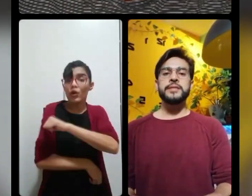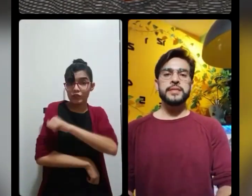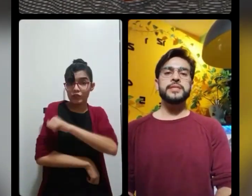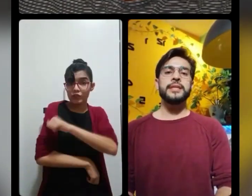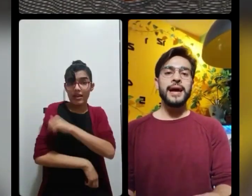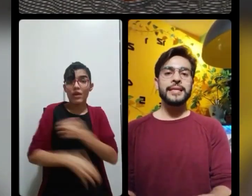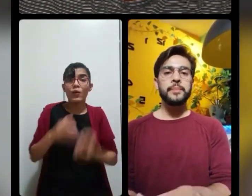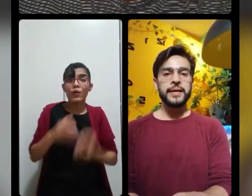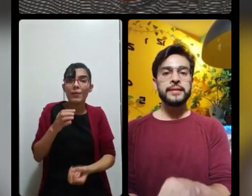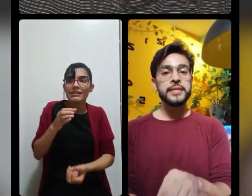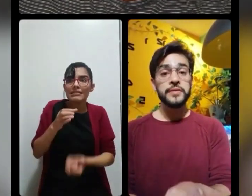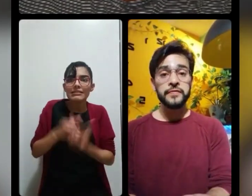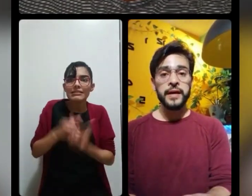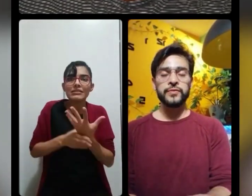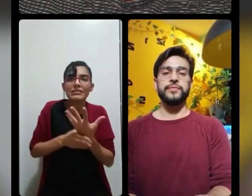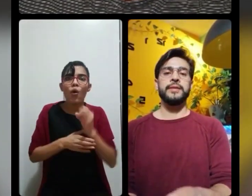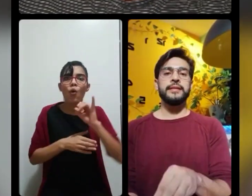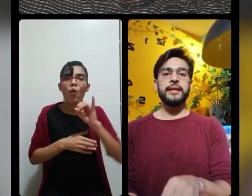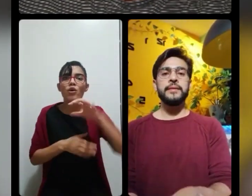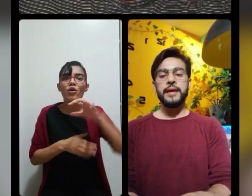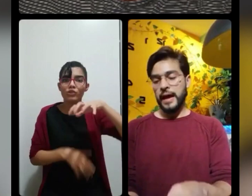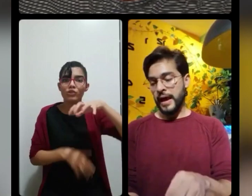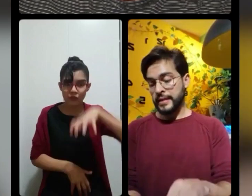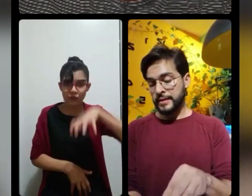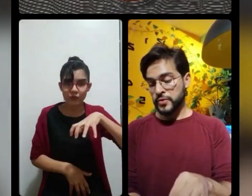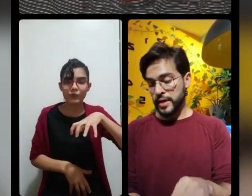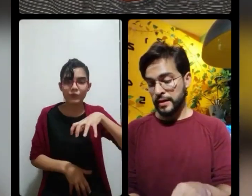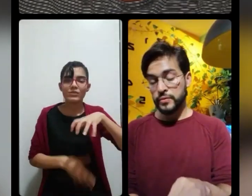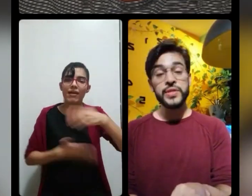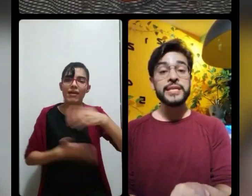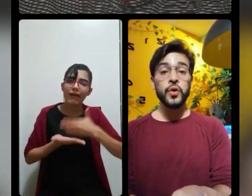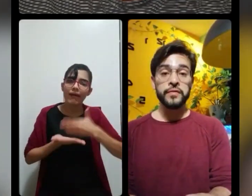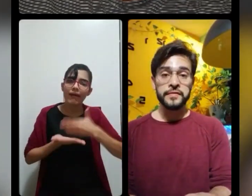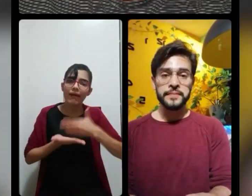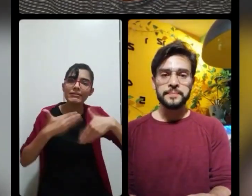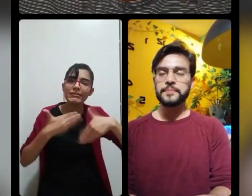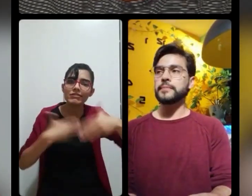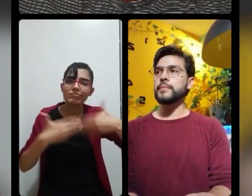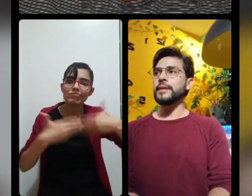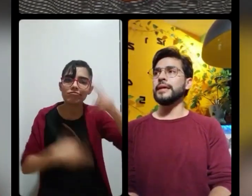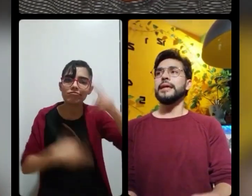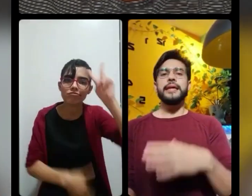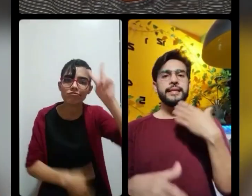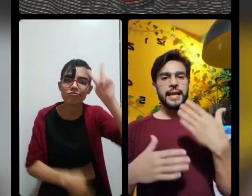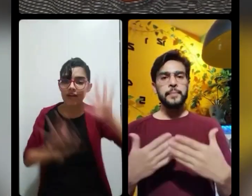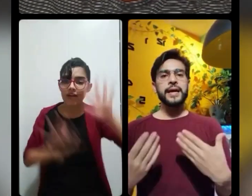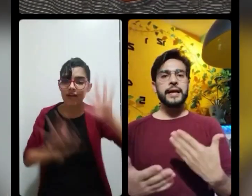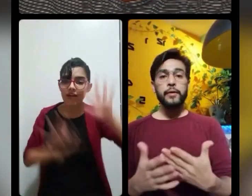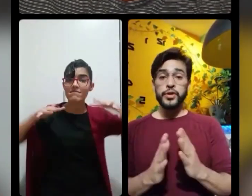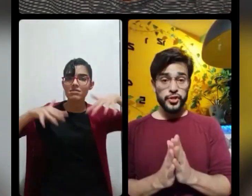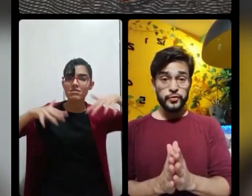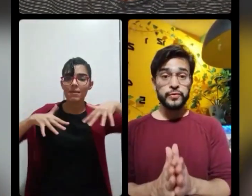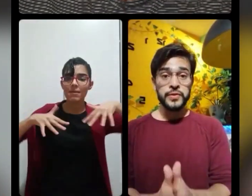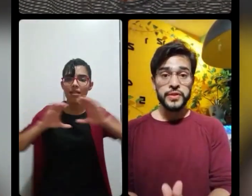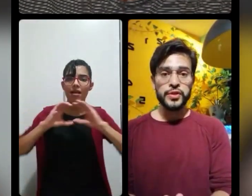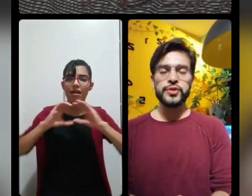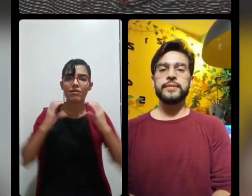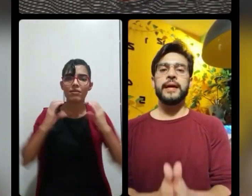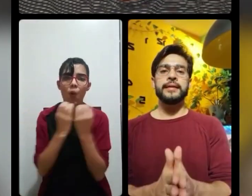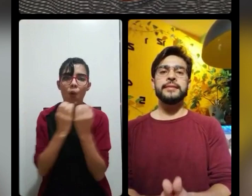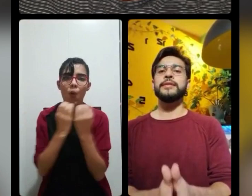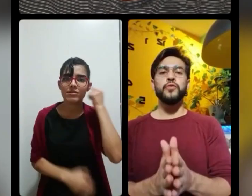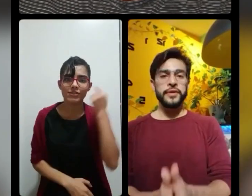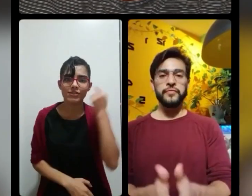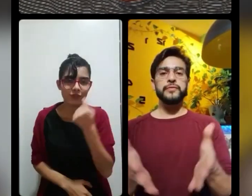começa mais ou menos a ser narrada a partir desse fato, né? Ainda no século XIX. E de lá para cá, o Instituto